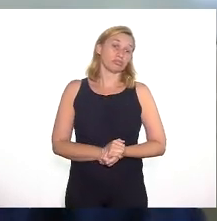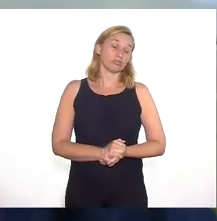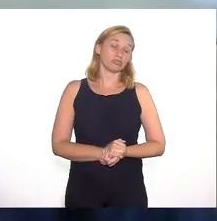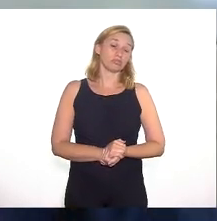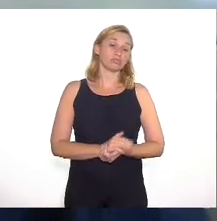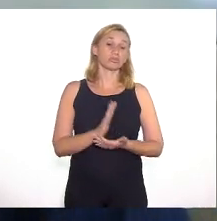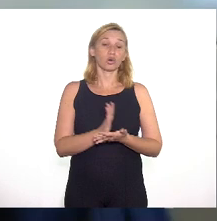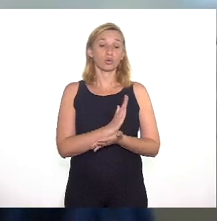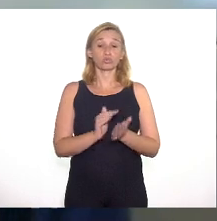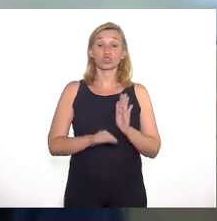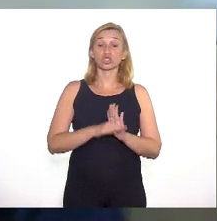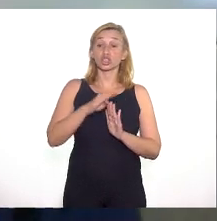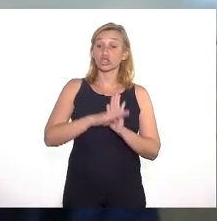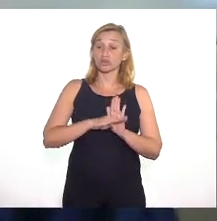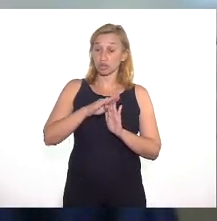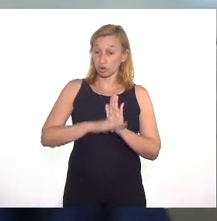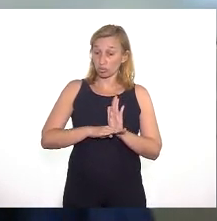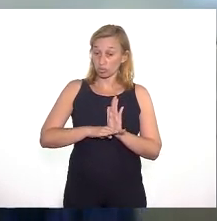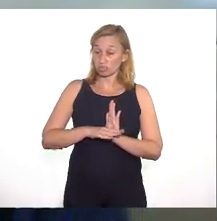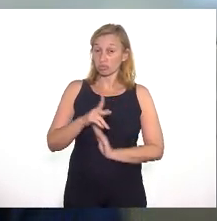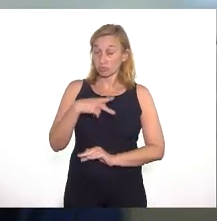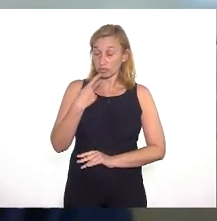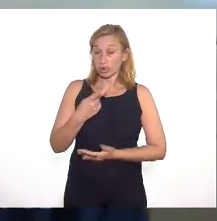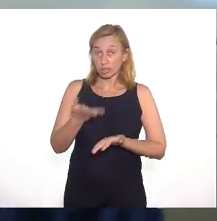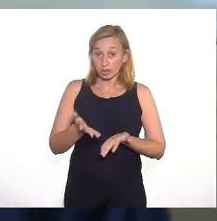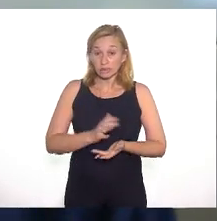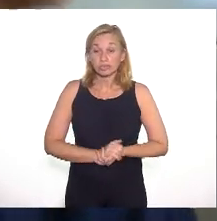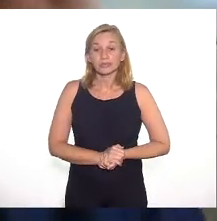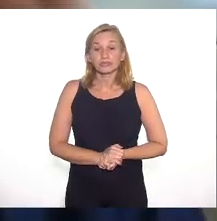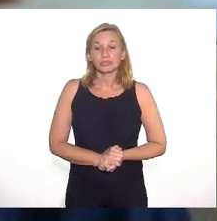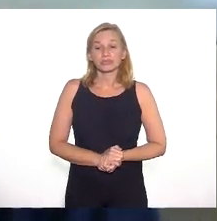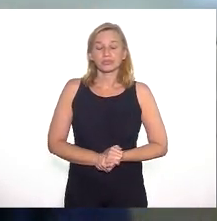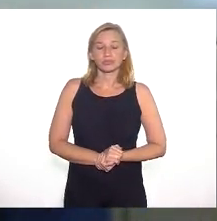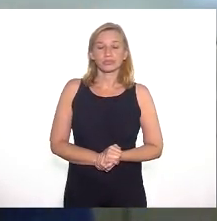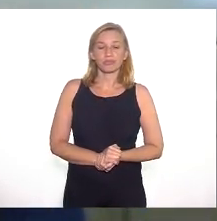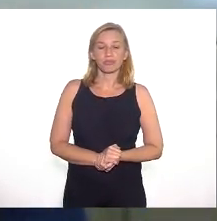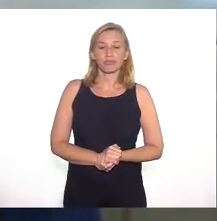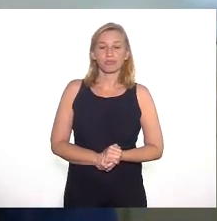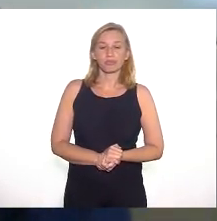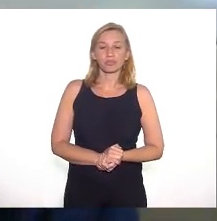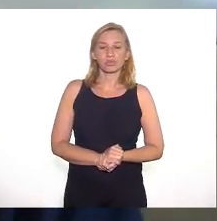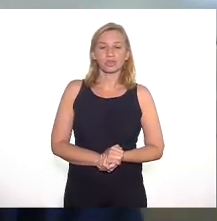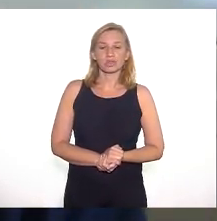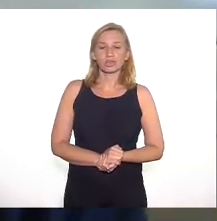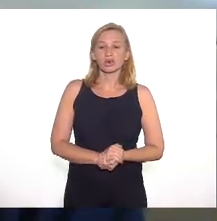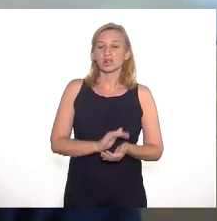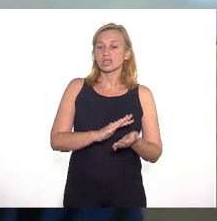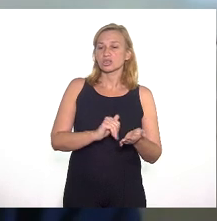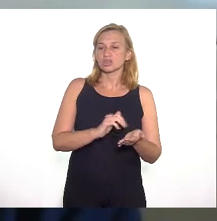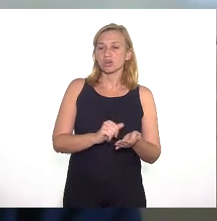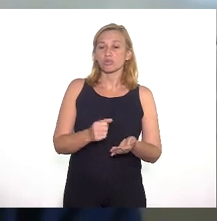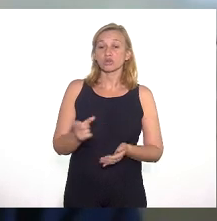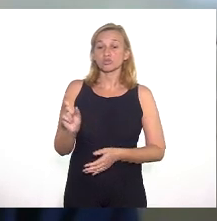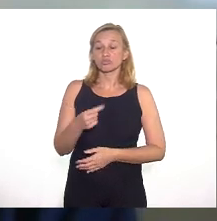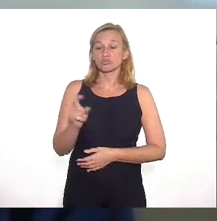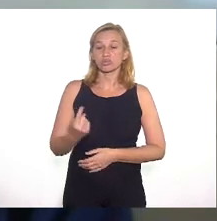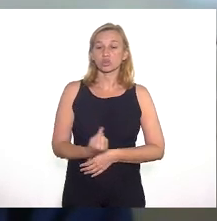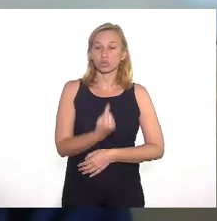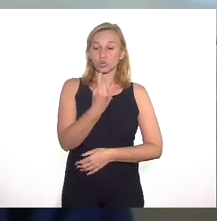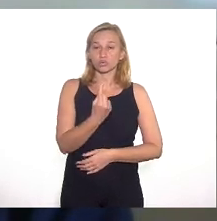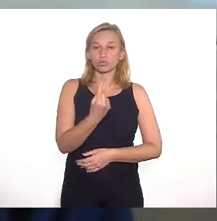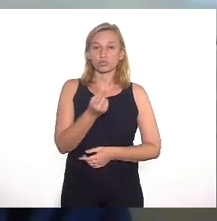algum nível de agravo. Olha, e essa sobra do bilhete único, enquanto